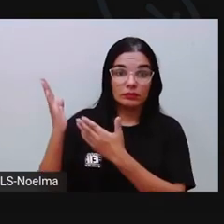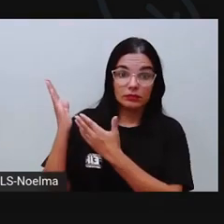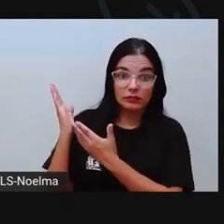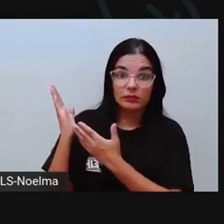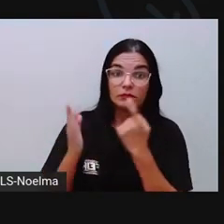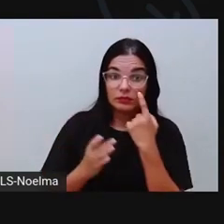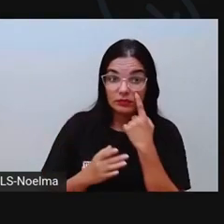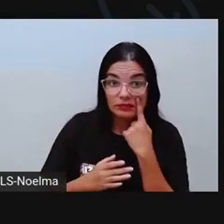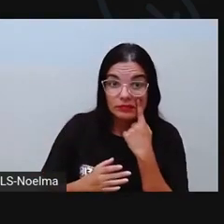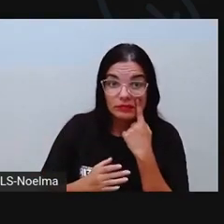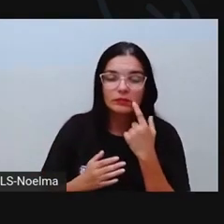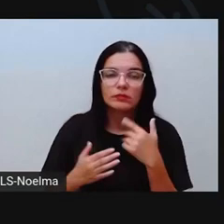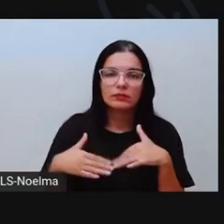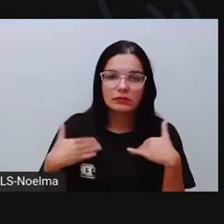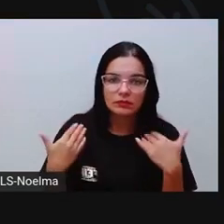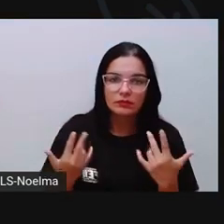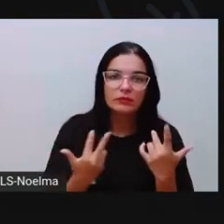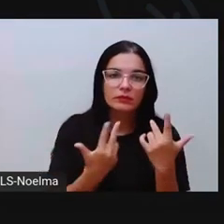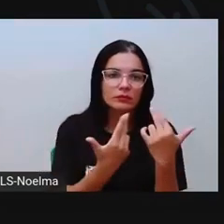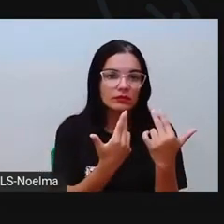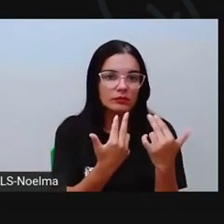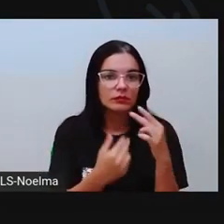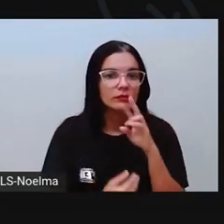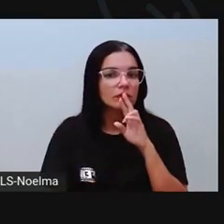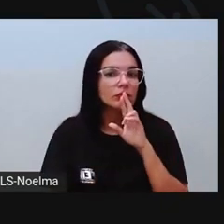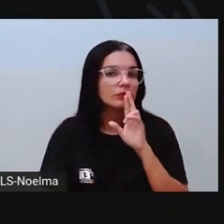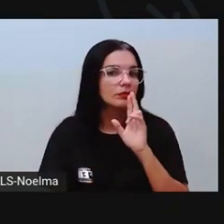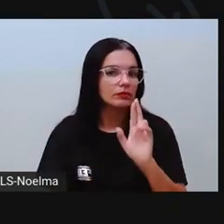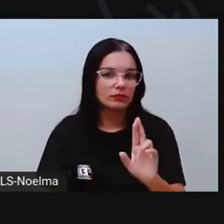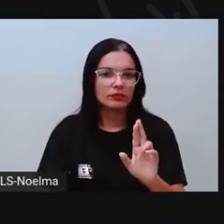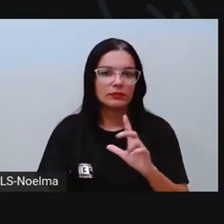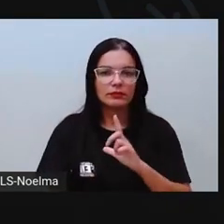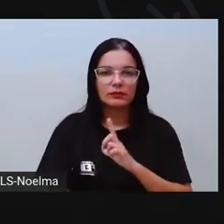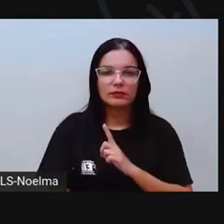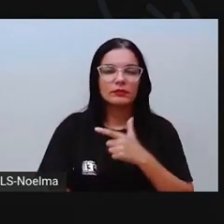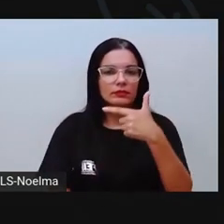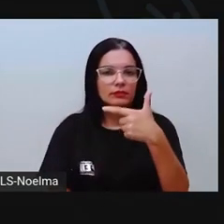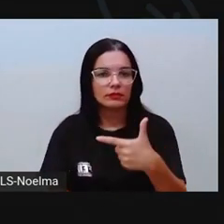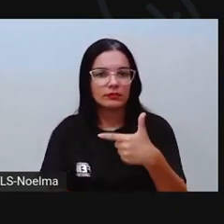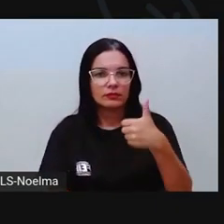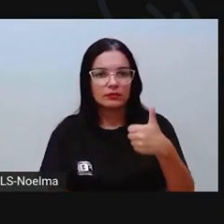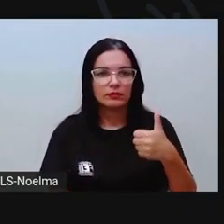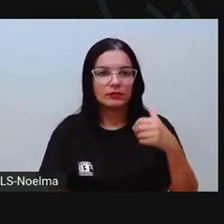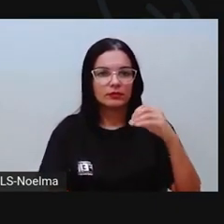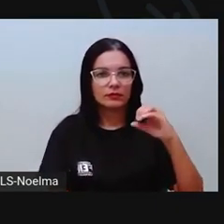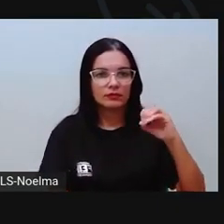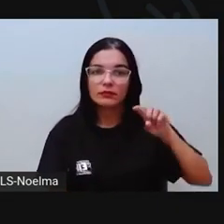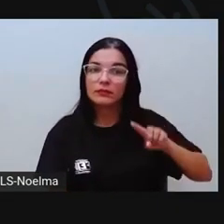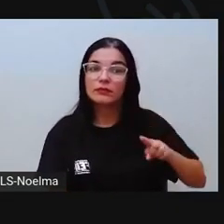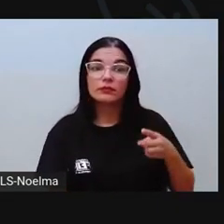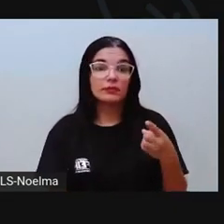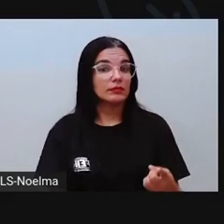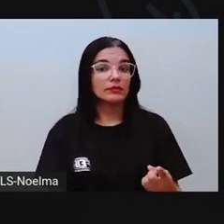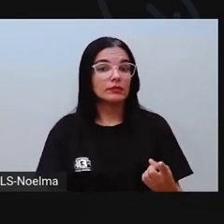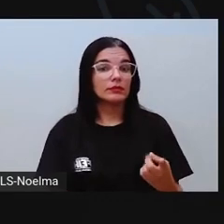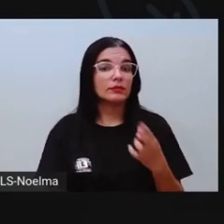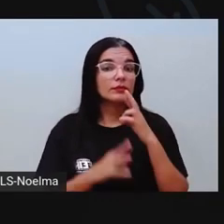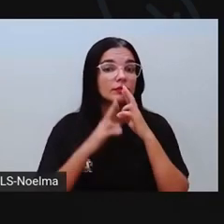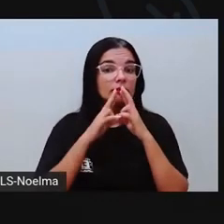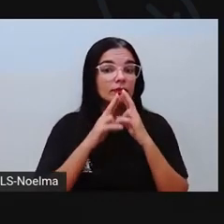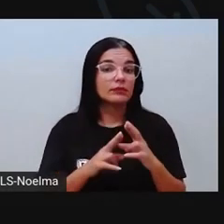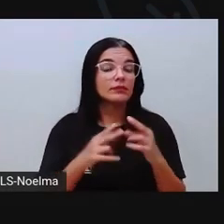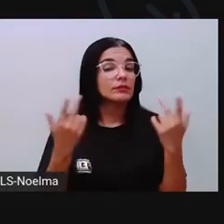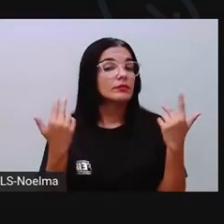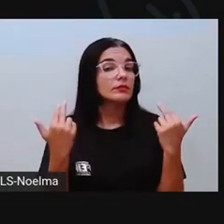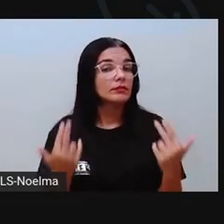21. 1, 2, 3, pontinho. 210 mil. Dá o mesmo resultado? Dá o mesmo resultado.